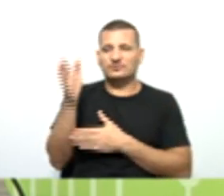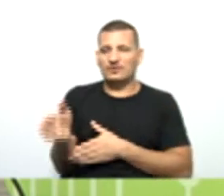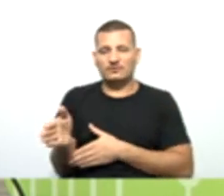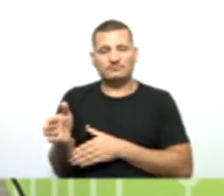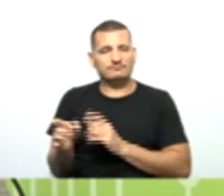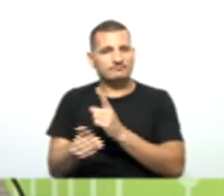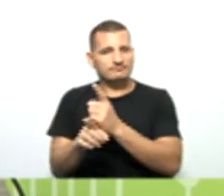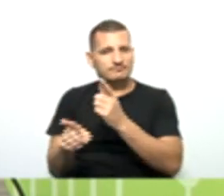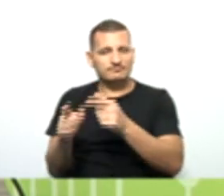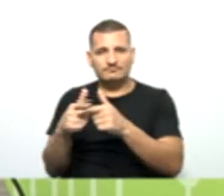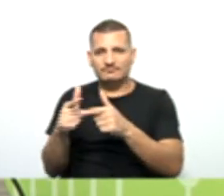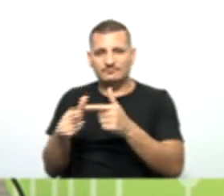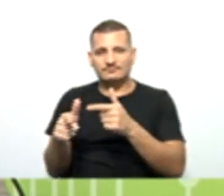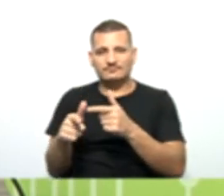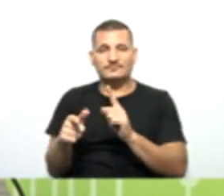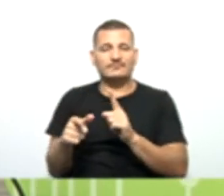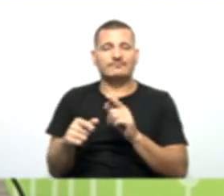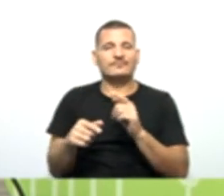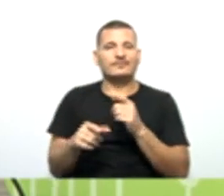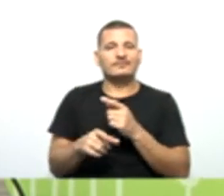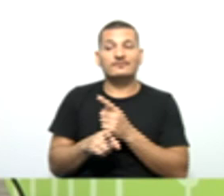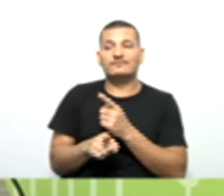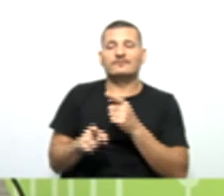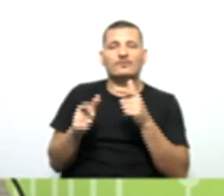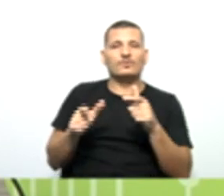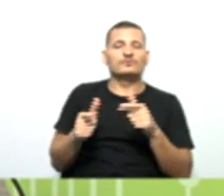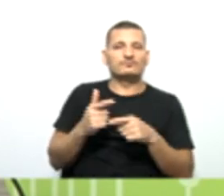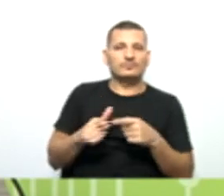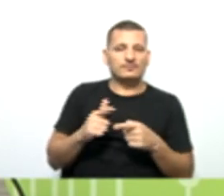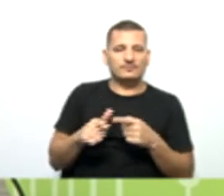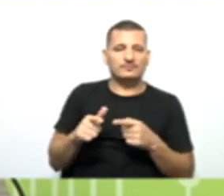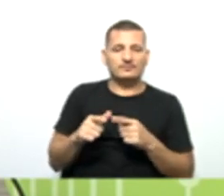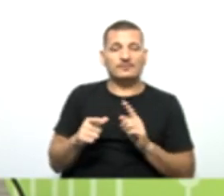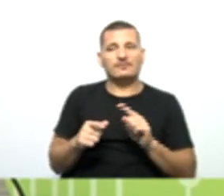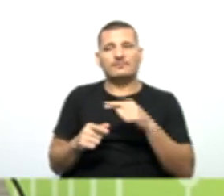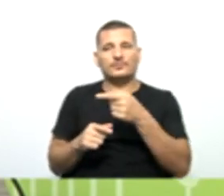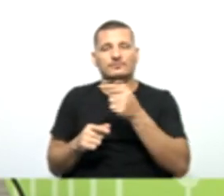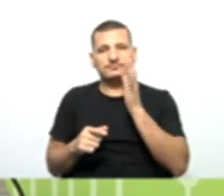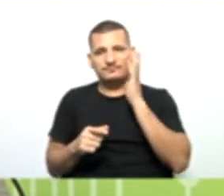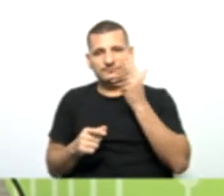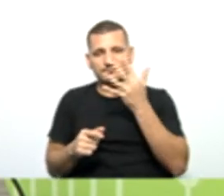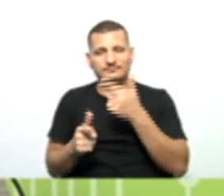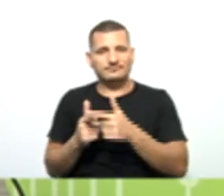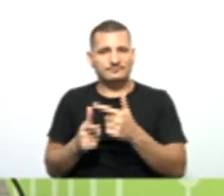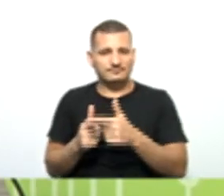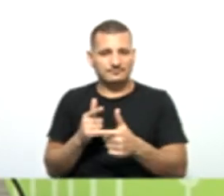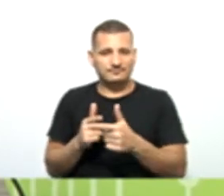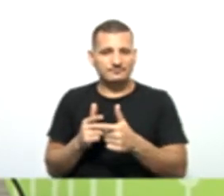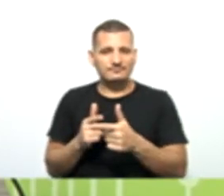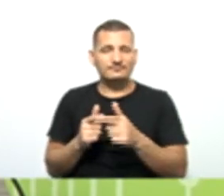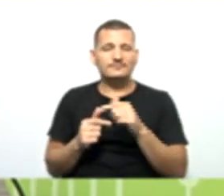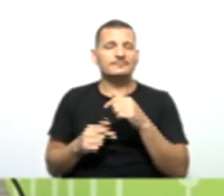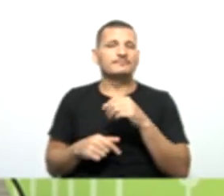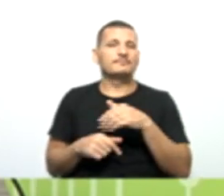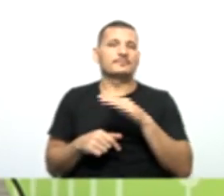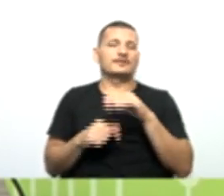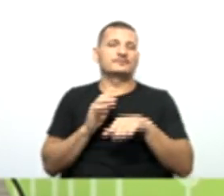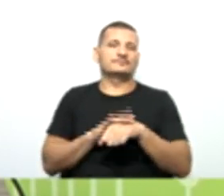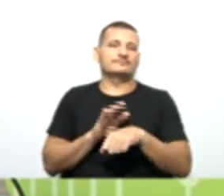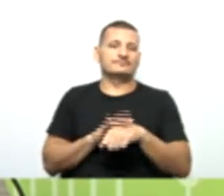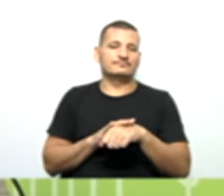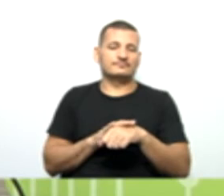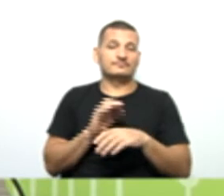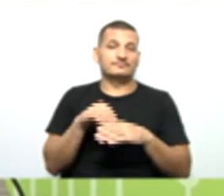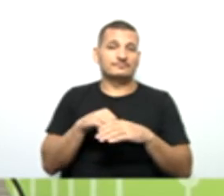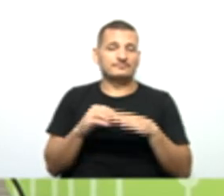problema. Não, a gente tem que identificar onde que está o problema e depois a solução daquele problema. Isso demanda mais tempo. Dentro de